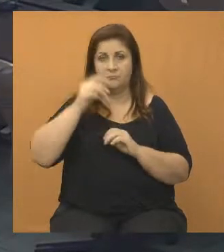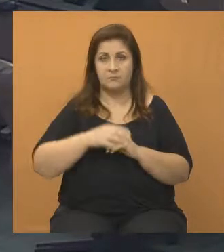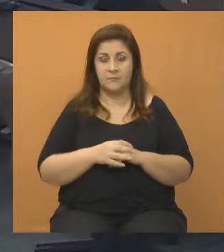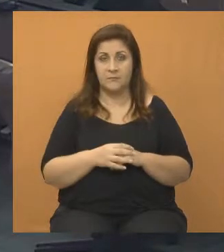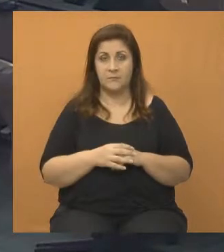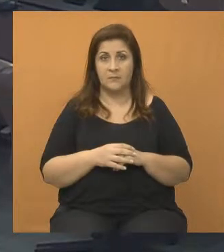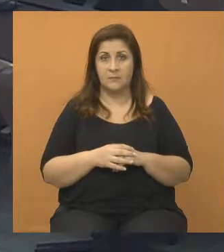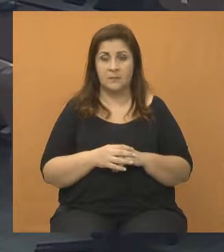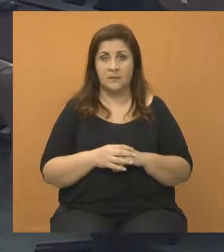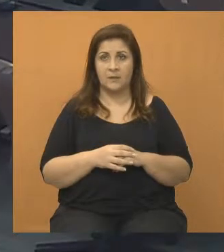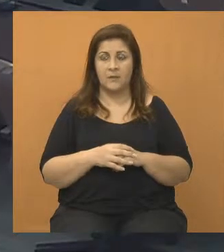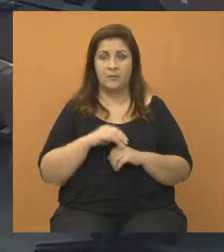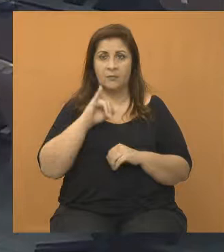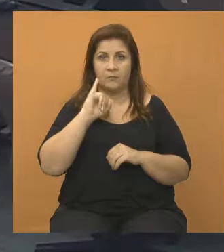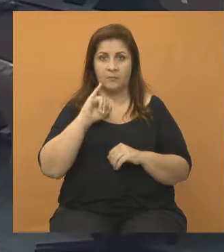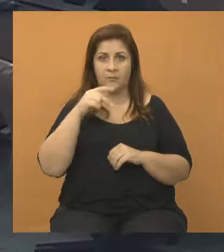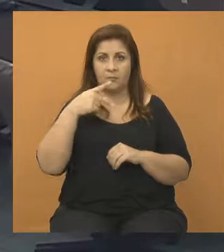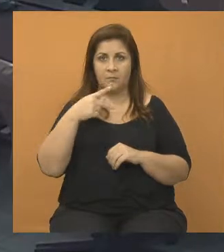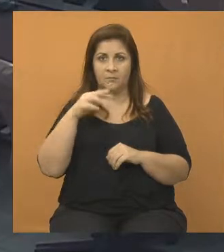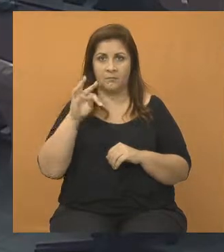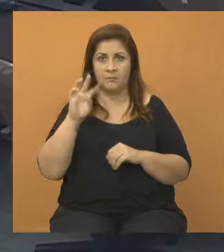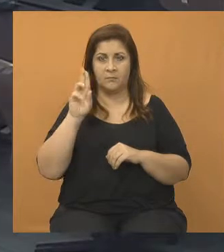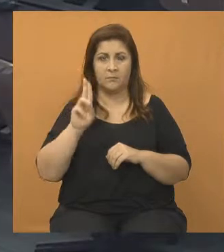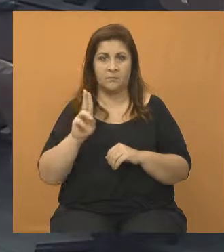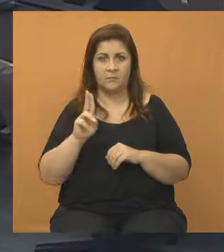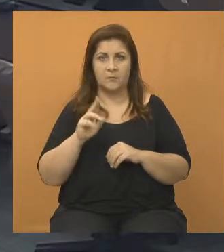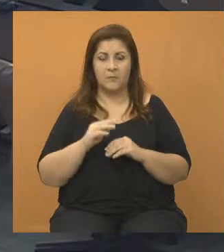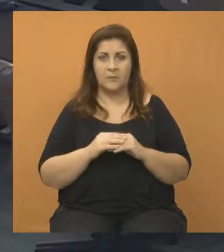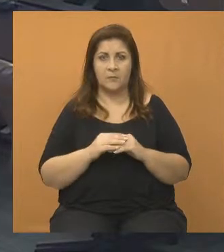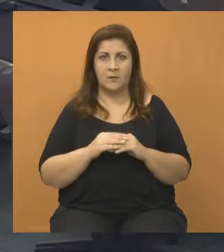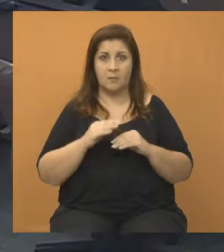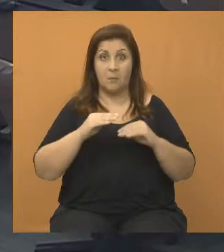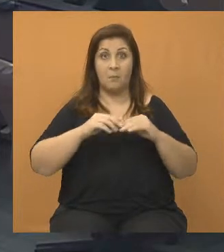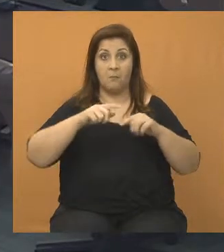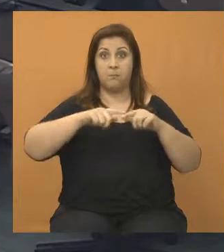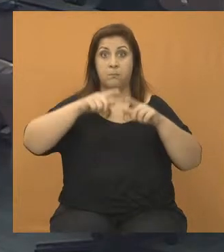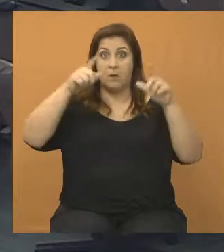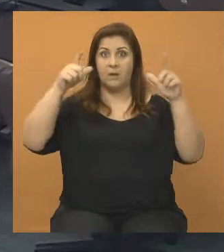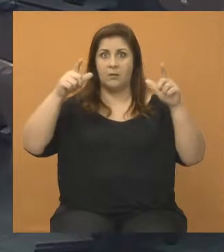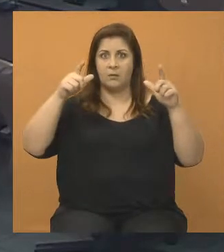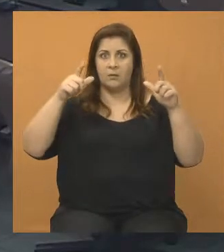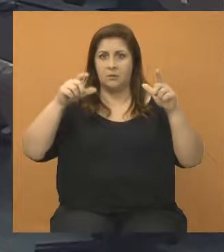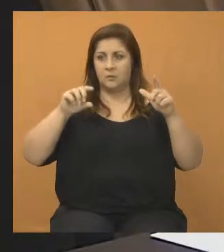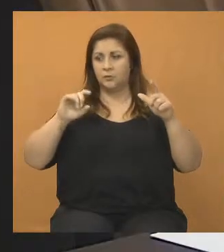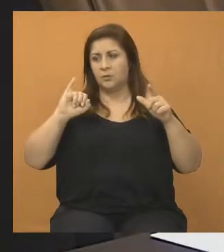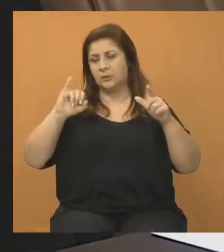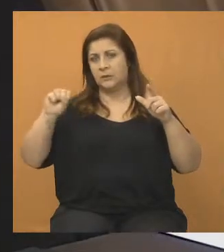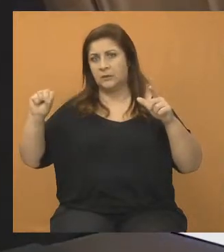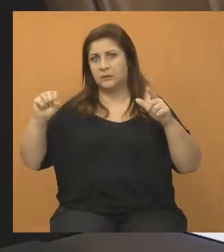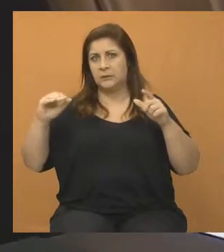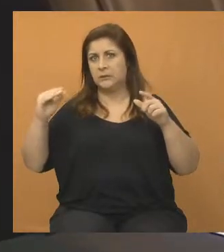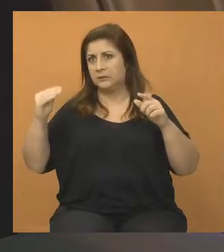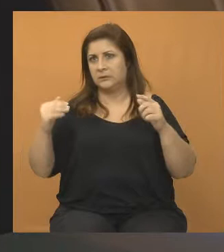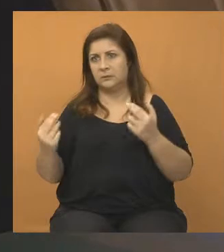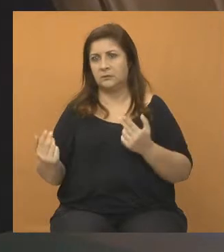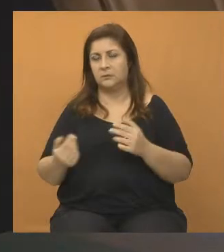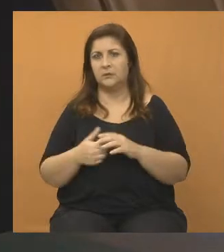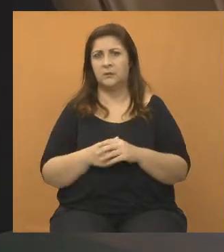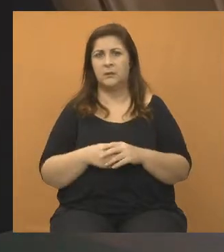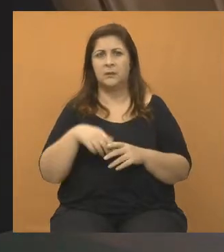contribui, uma delas é o IPTU. Ela perde apenas aqui para o ISS. Aí eu vi